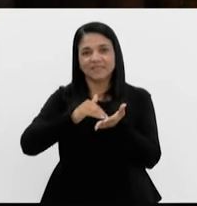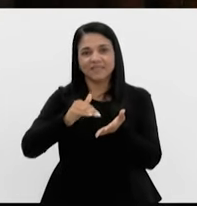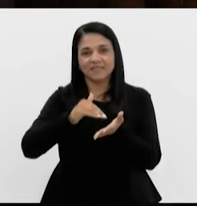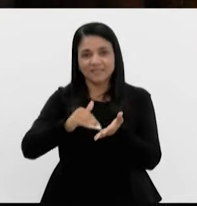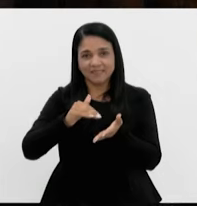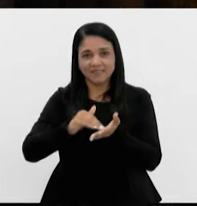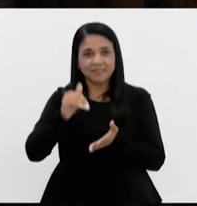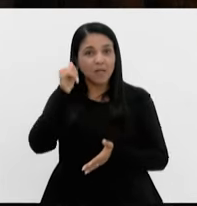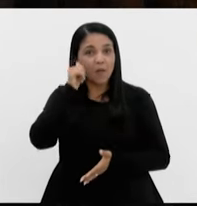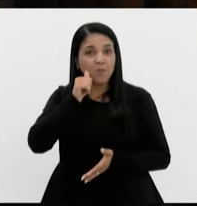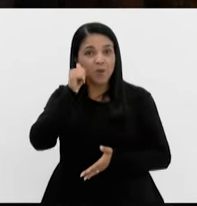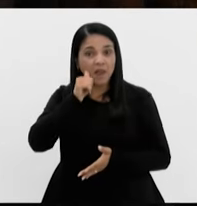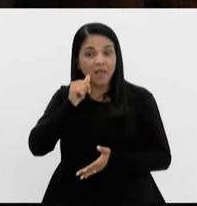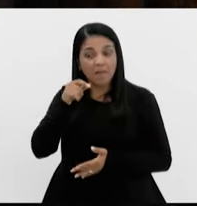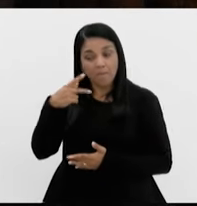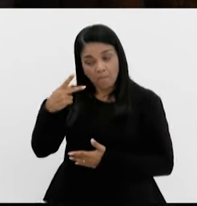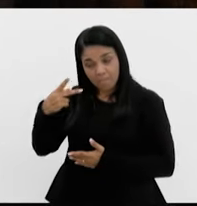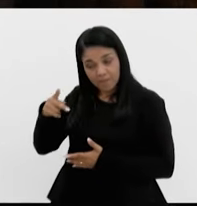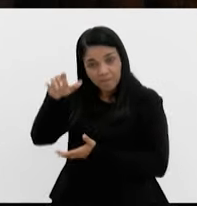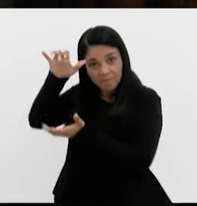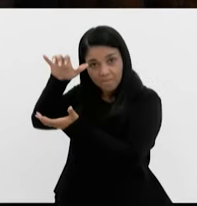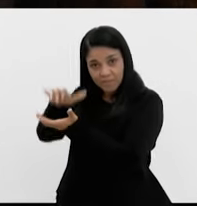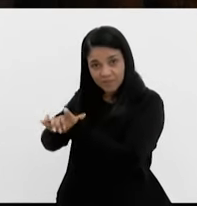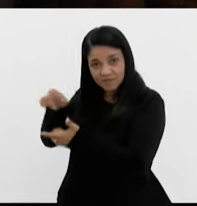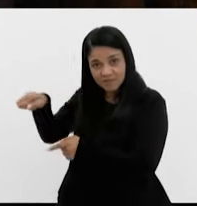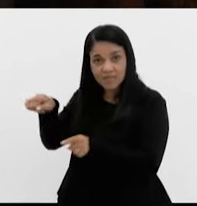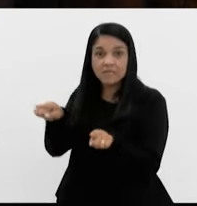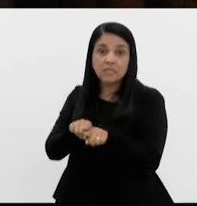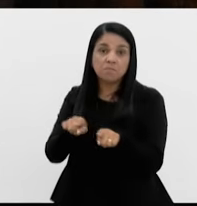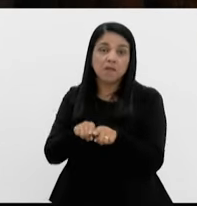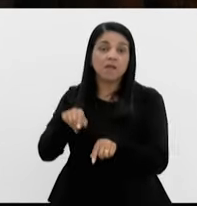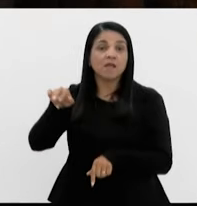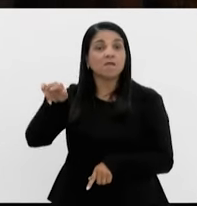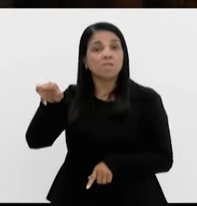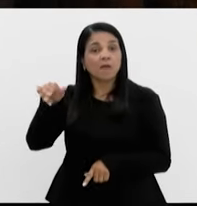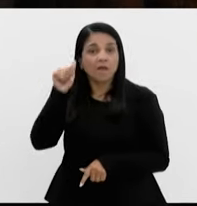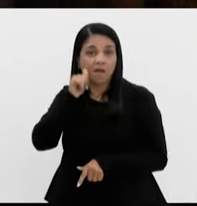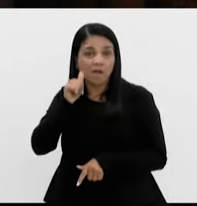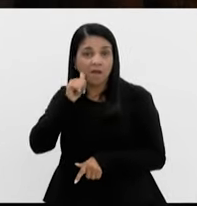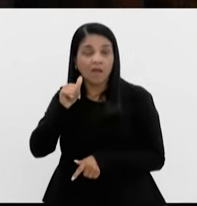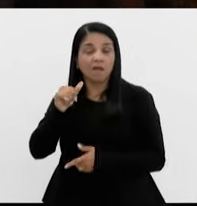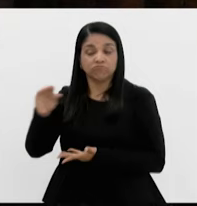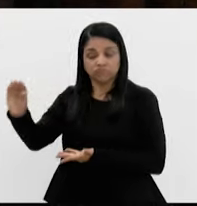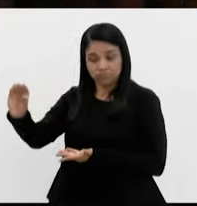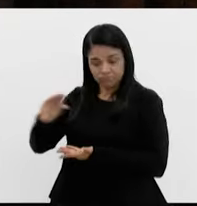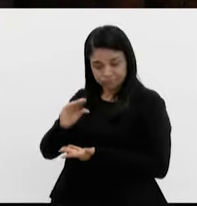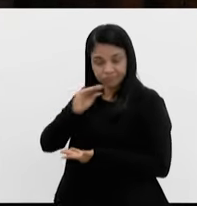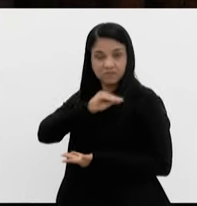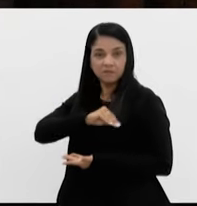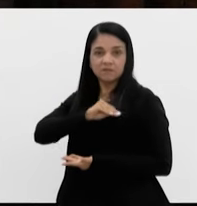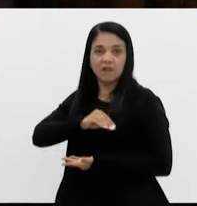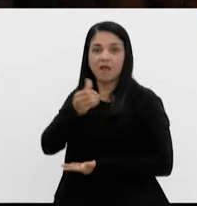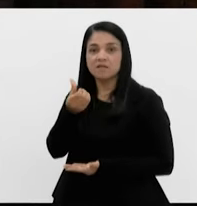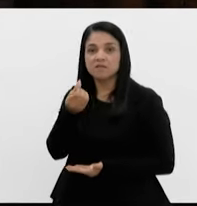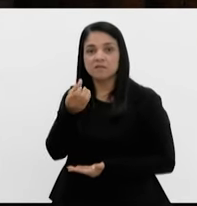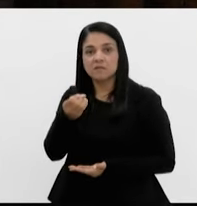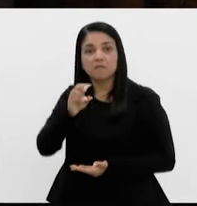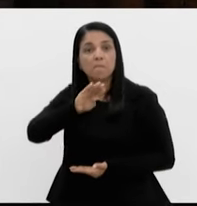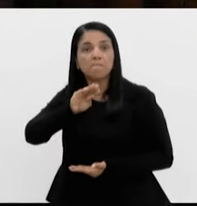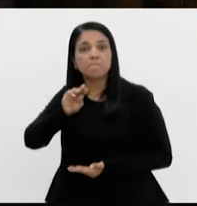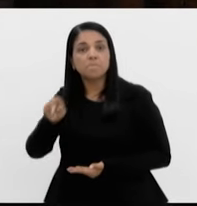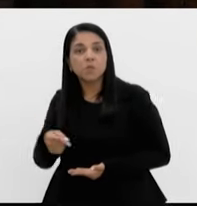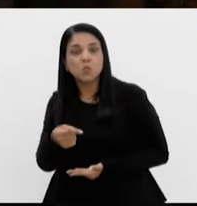dele assim como a irmã dele recebendo um salário de R 60.000 assim